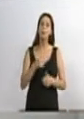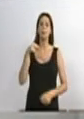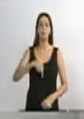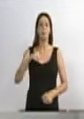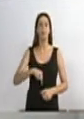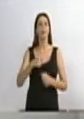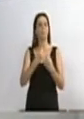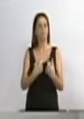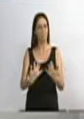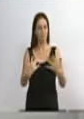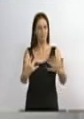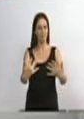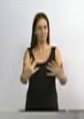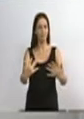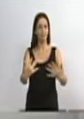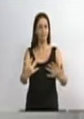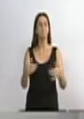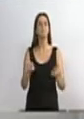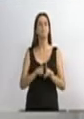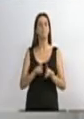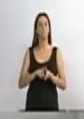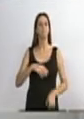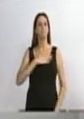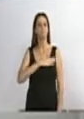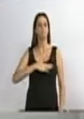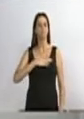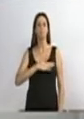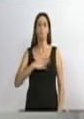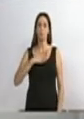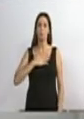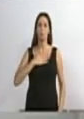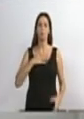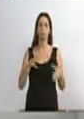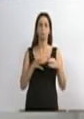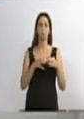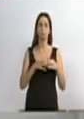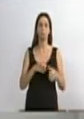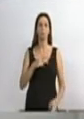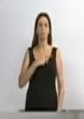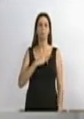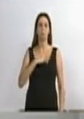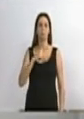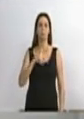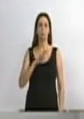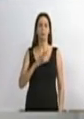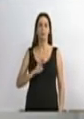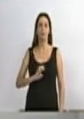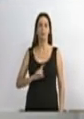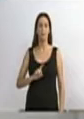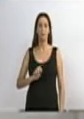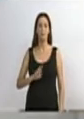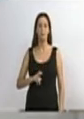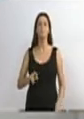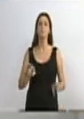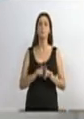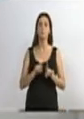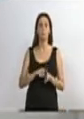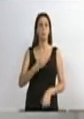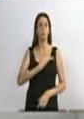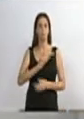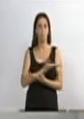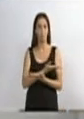nosso plenário, saúdo aqui o presidente do meu partido, o Partido dos Trabalhadores, o Éder Lima, e os demais